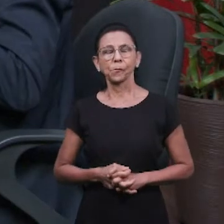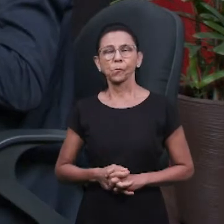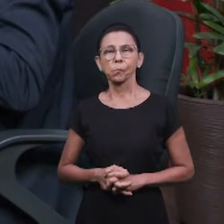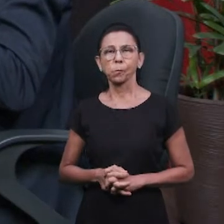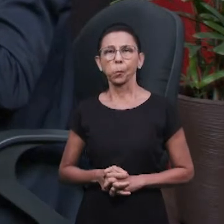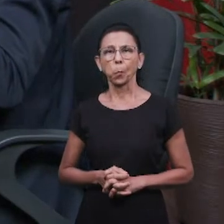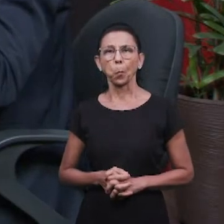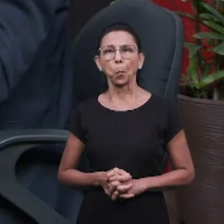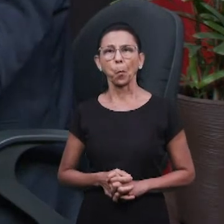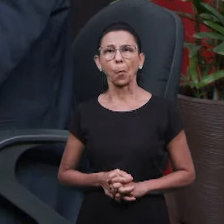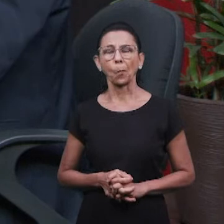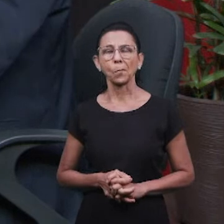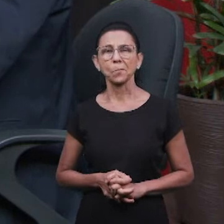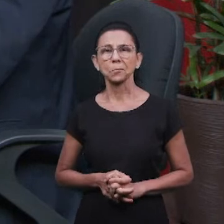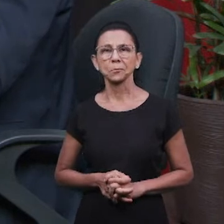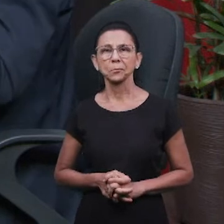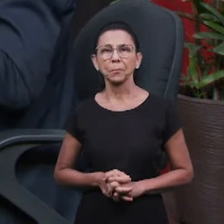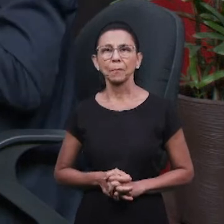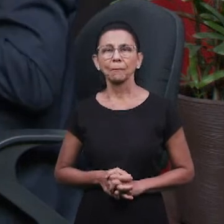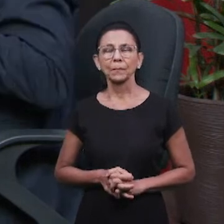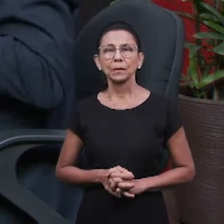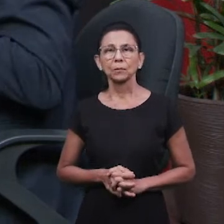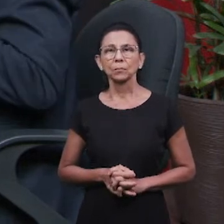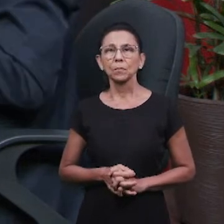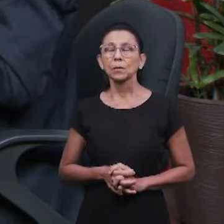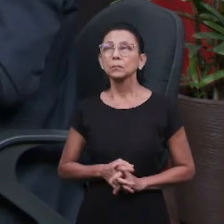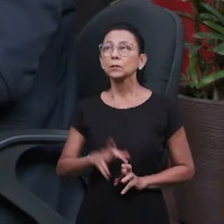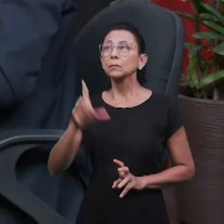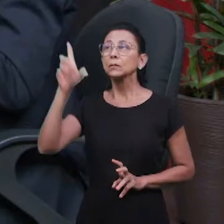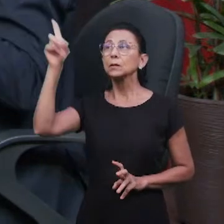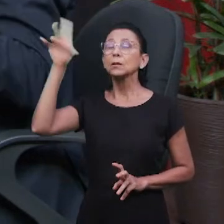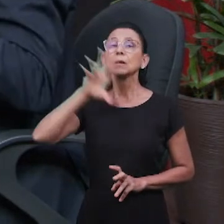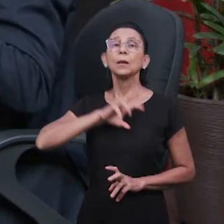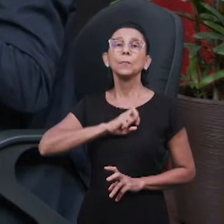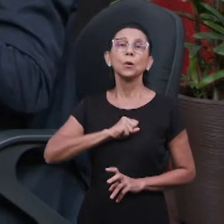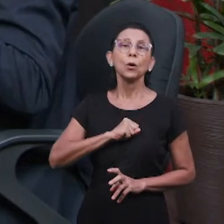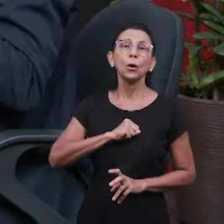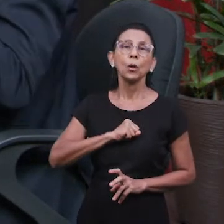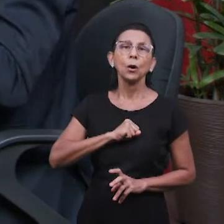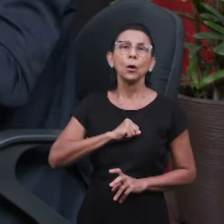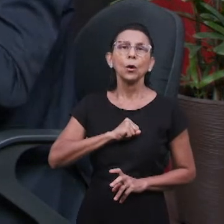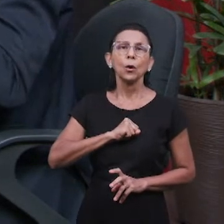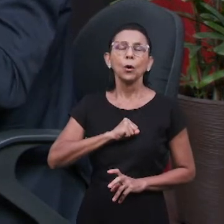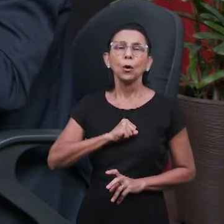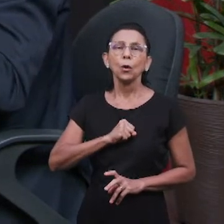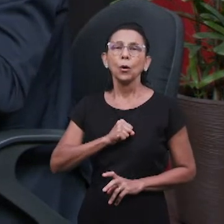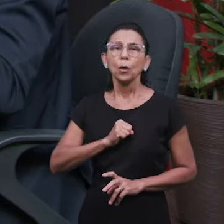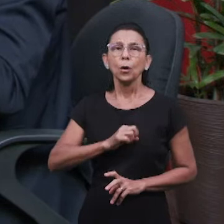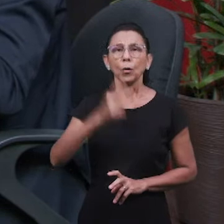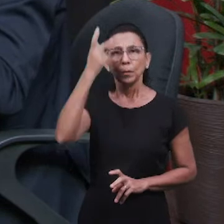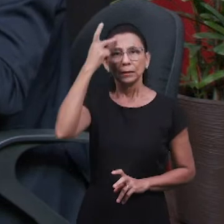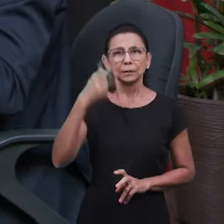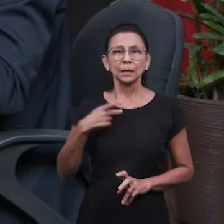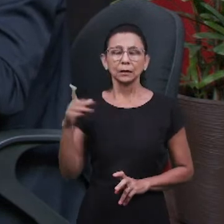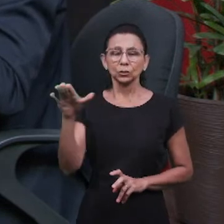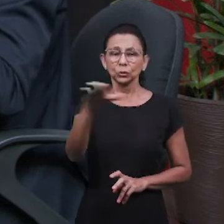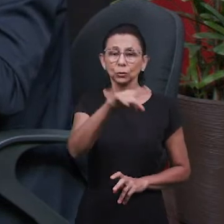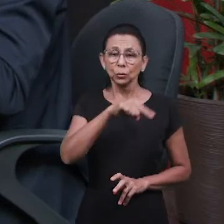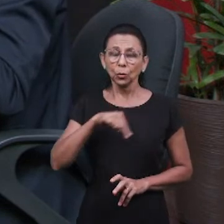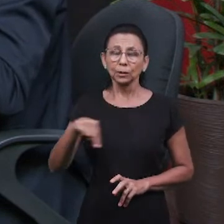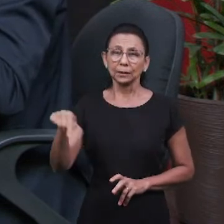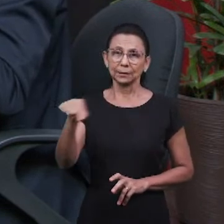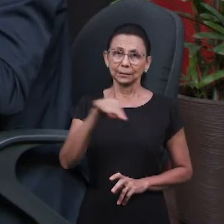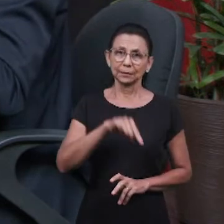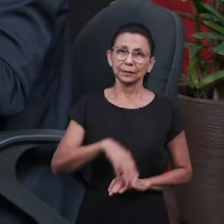amor deve se lembrar que Deus amou o mundo, não interessando quem que seja a pessoa, né? Então, Deus amou o mundo. Então, lembrando,